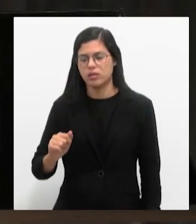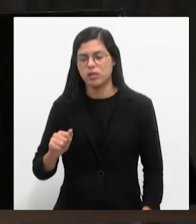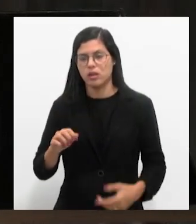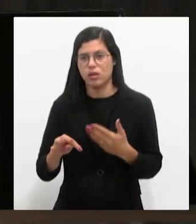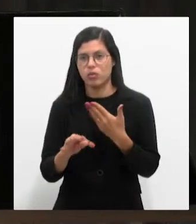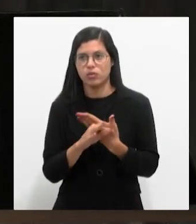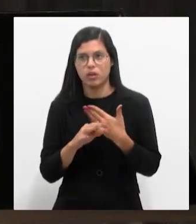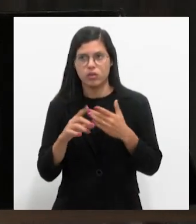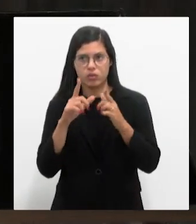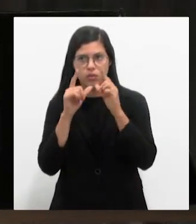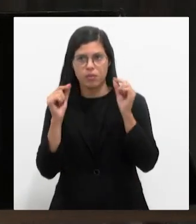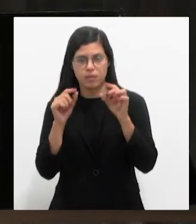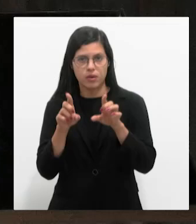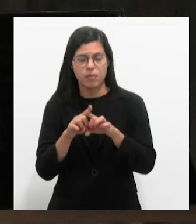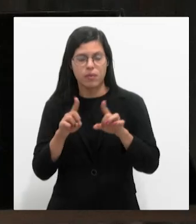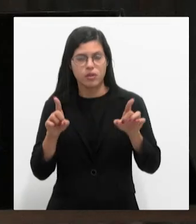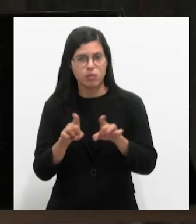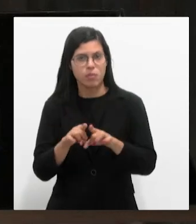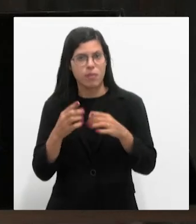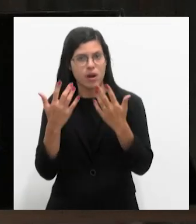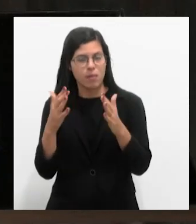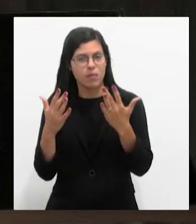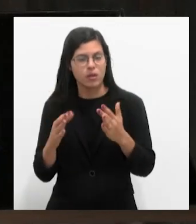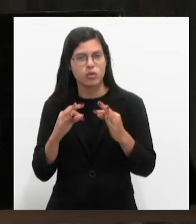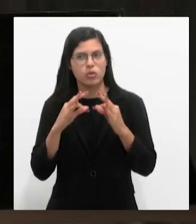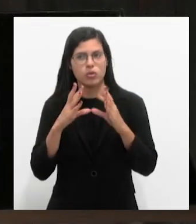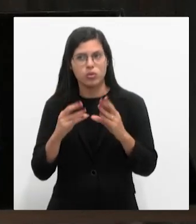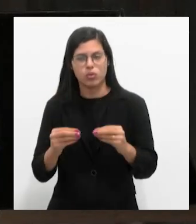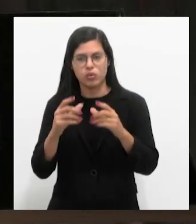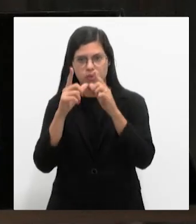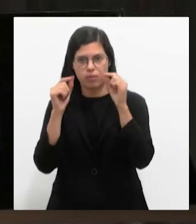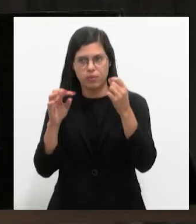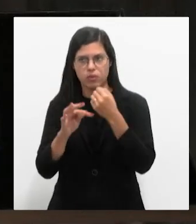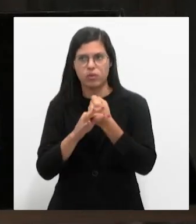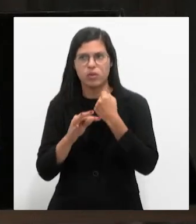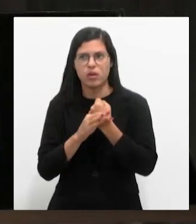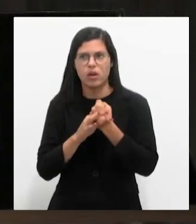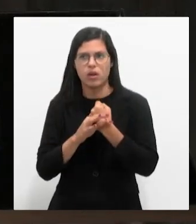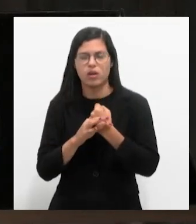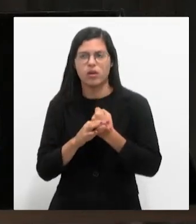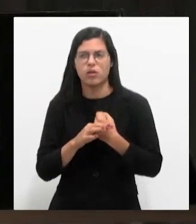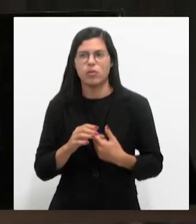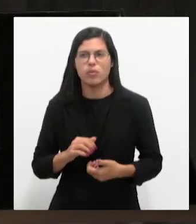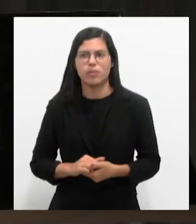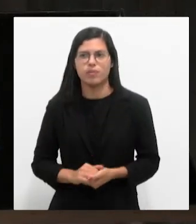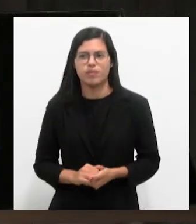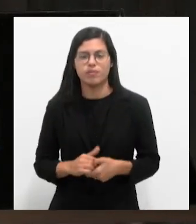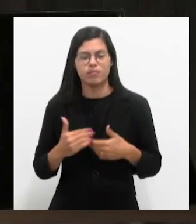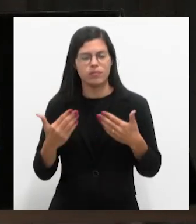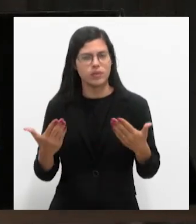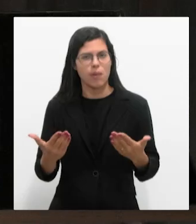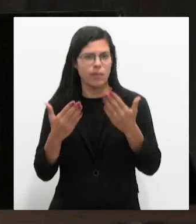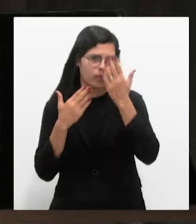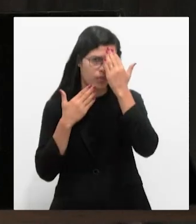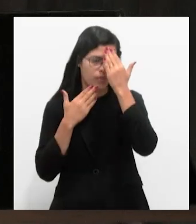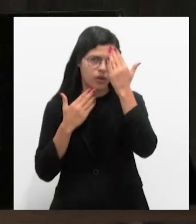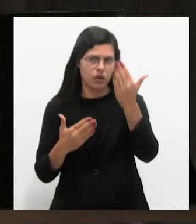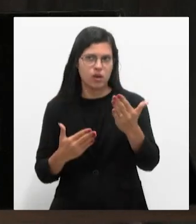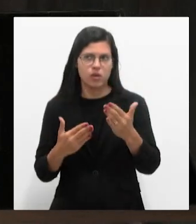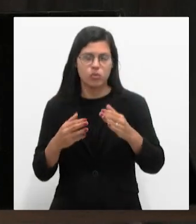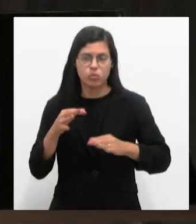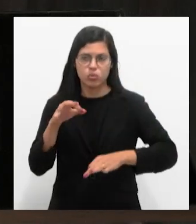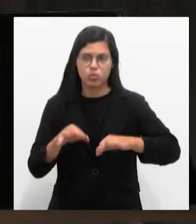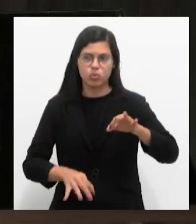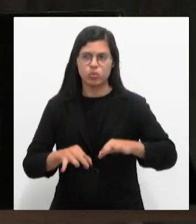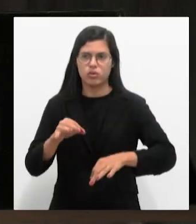enfermagem, mas sim para parabenizar todo enfermeiro técnico e auxiliar, que são os olhos da sociedade, como eu coloco, presidente. Então, muito obrigado.